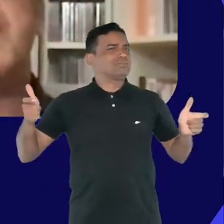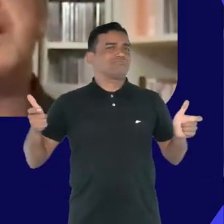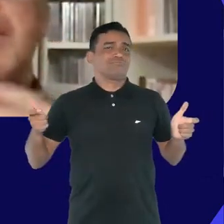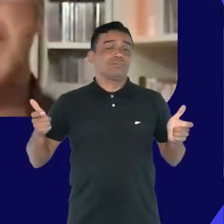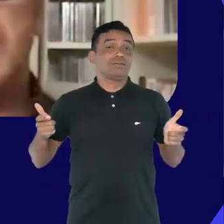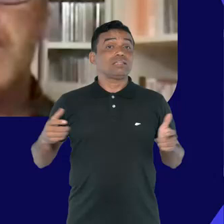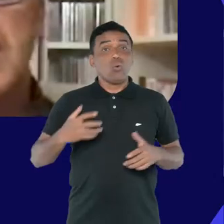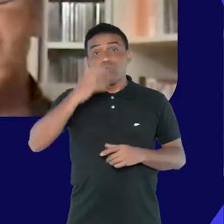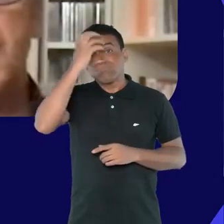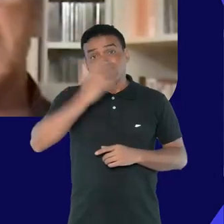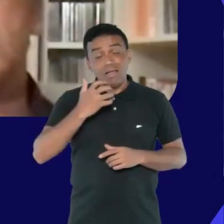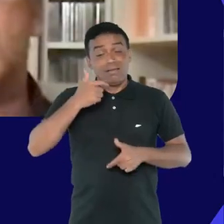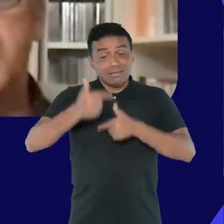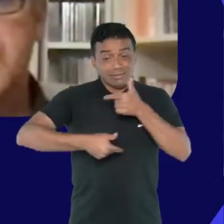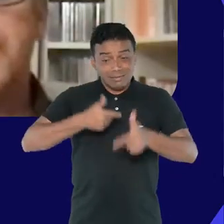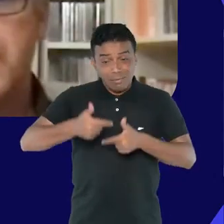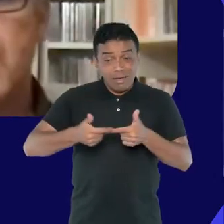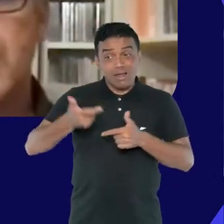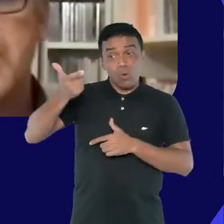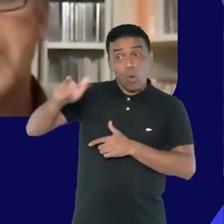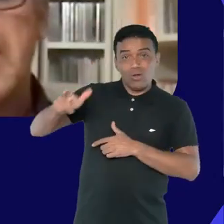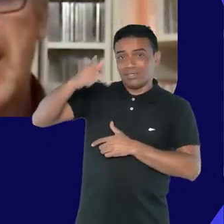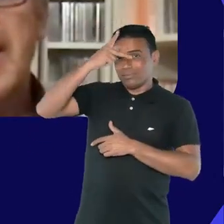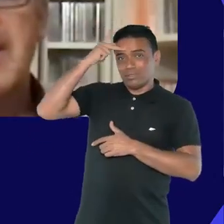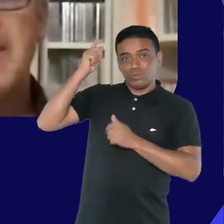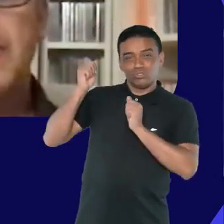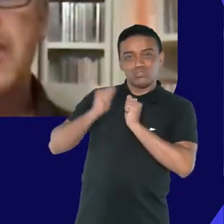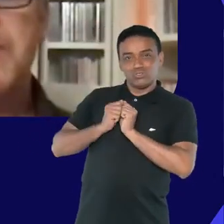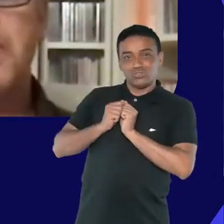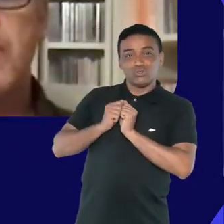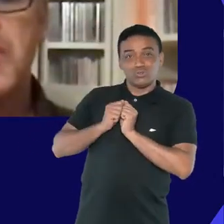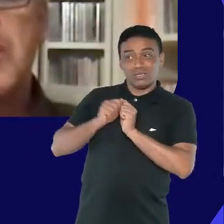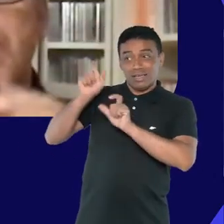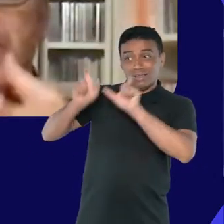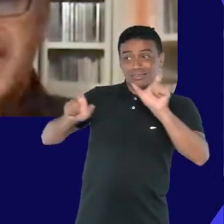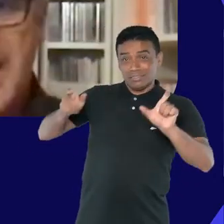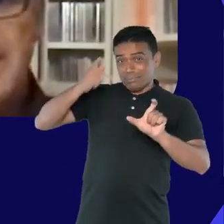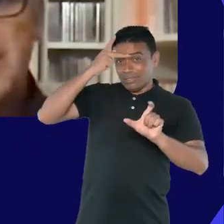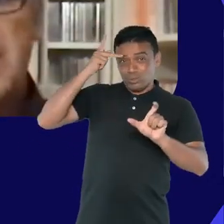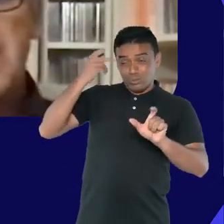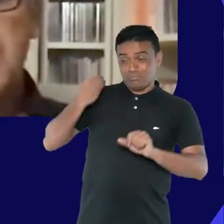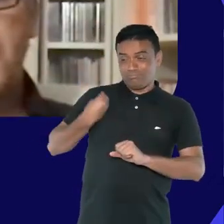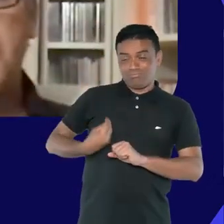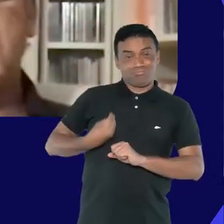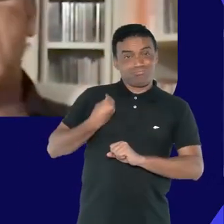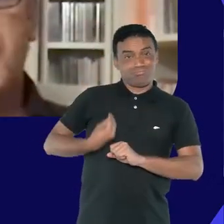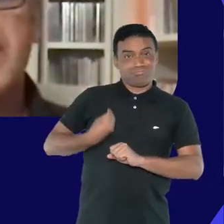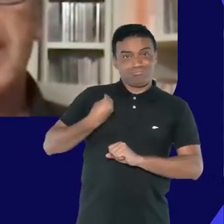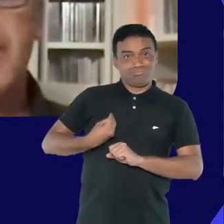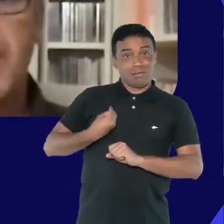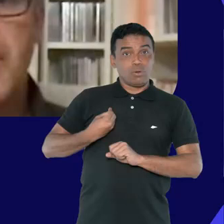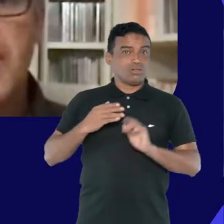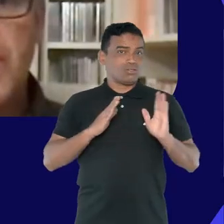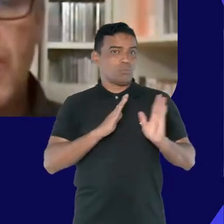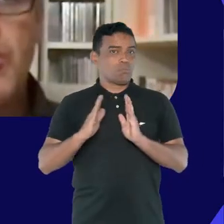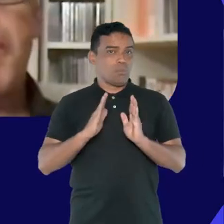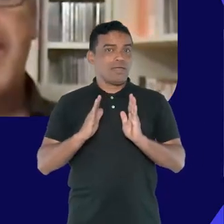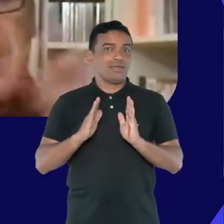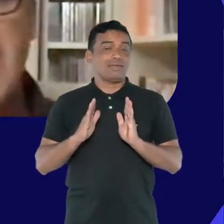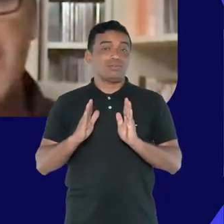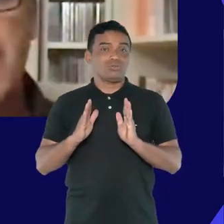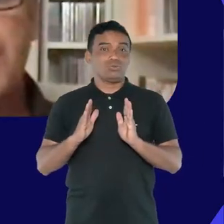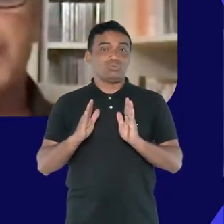realmente por ser também um trabalho feito com outras pessoas, em que essas outras pessoas estão presentes depois no momento em que